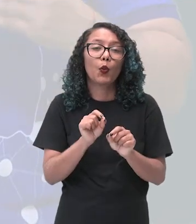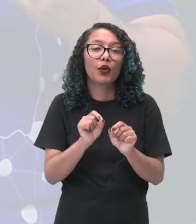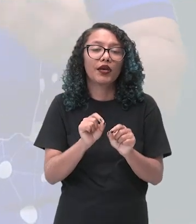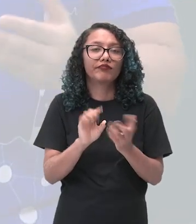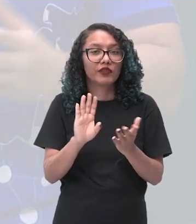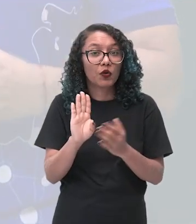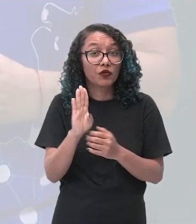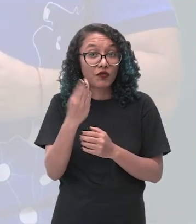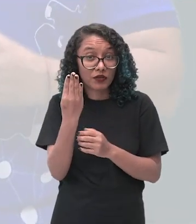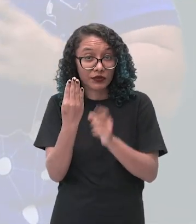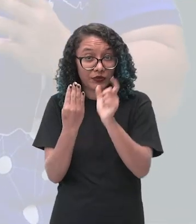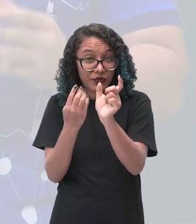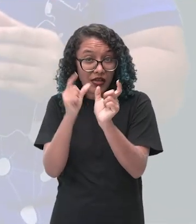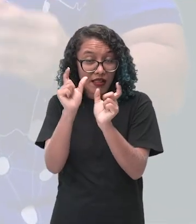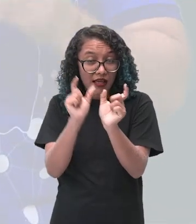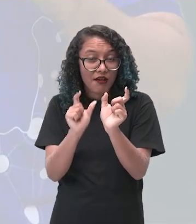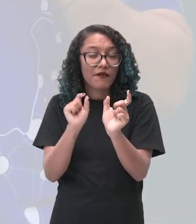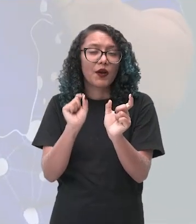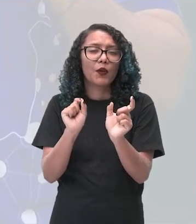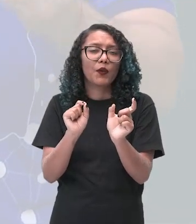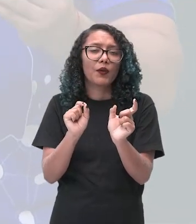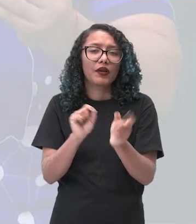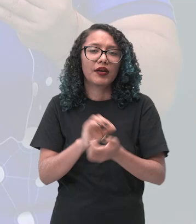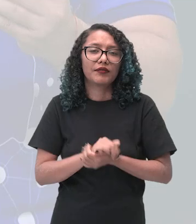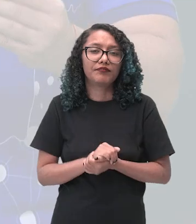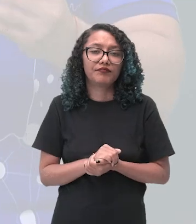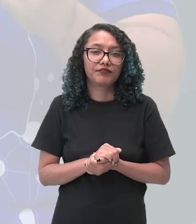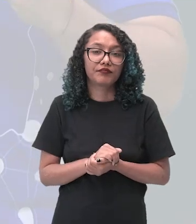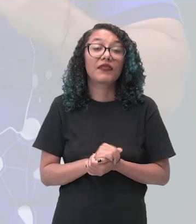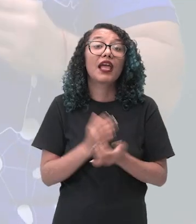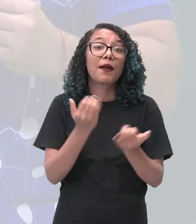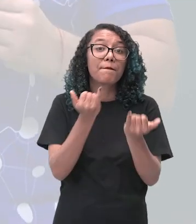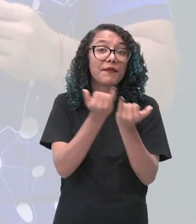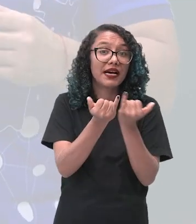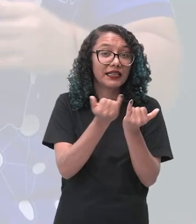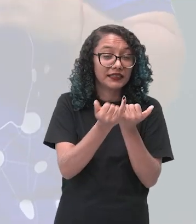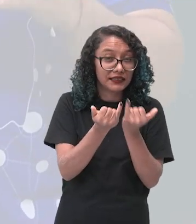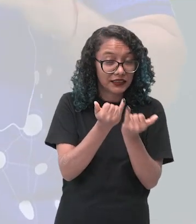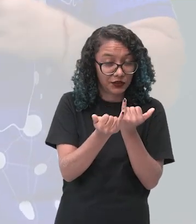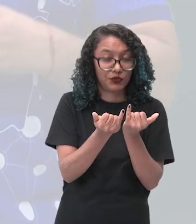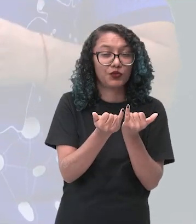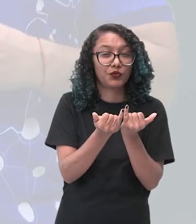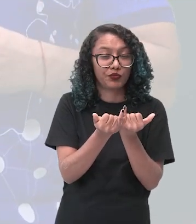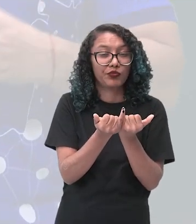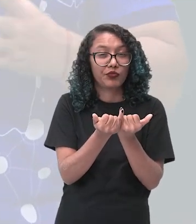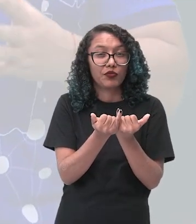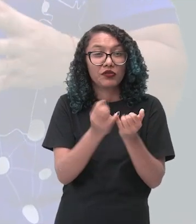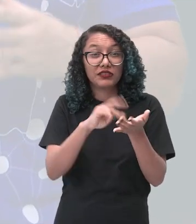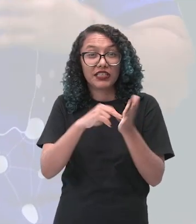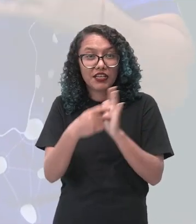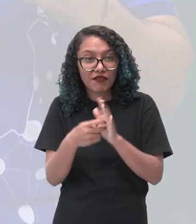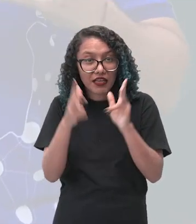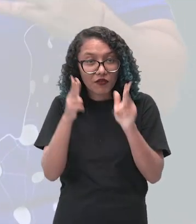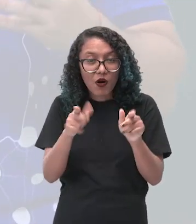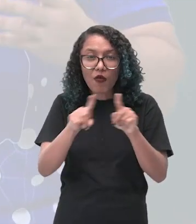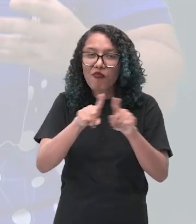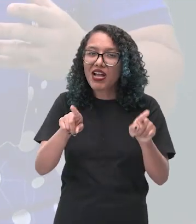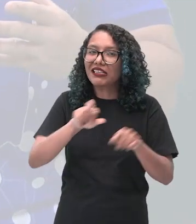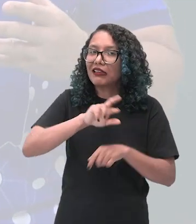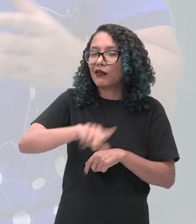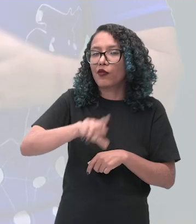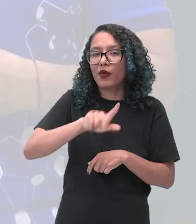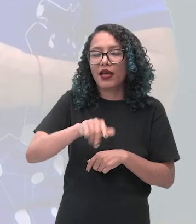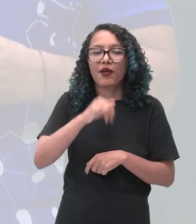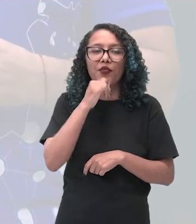os false cognates, são aqueles que parecem, mas não são. Eu vou dar um exemplo aqui da palavra